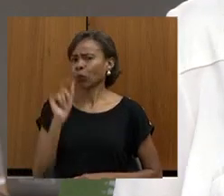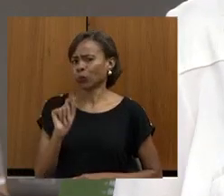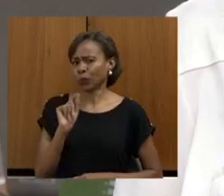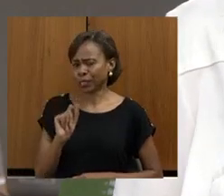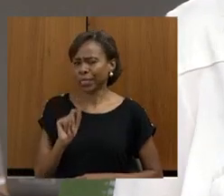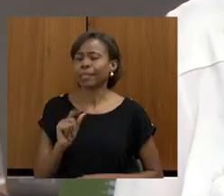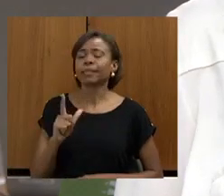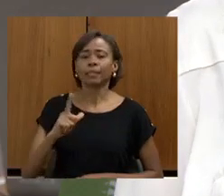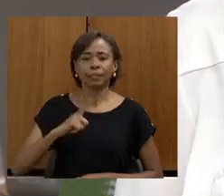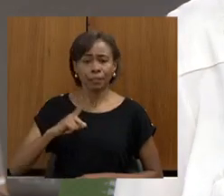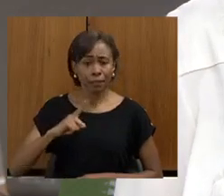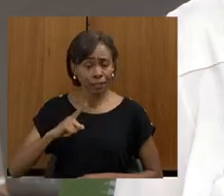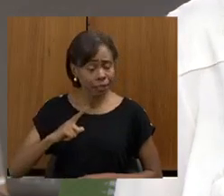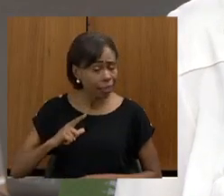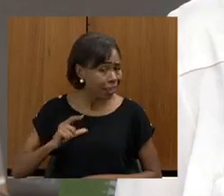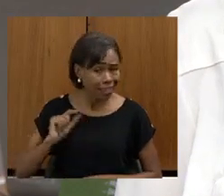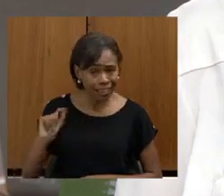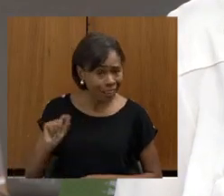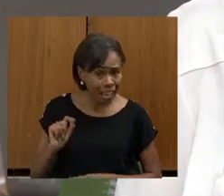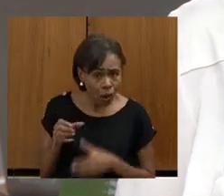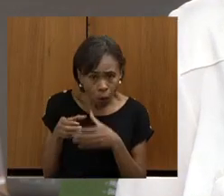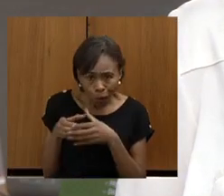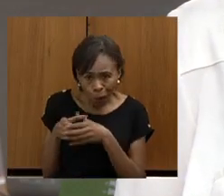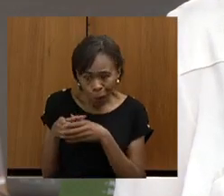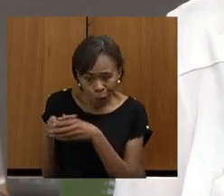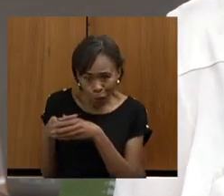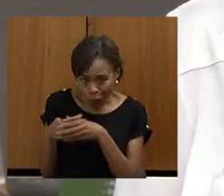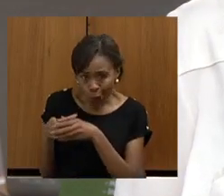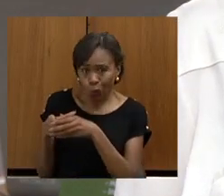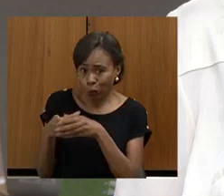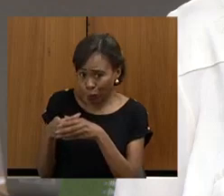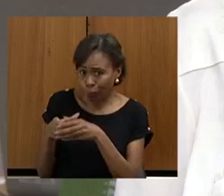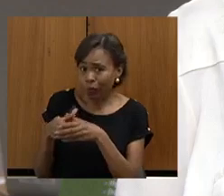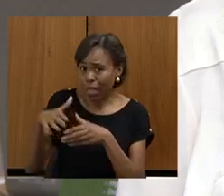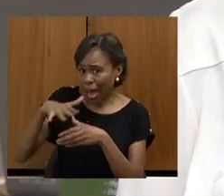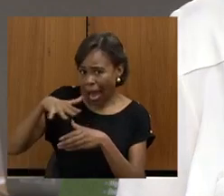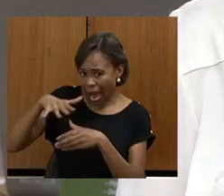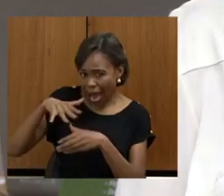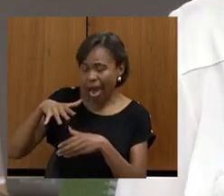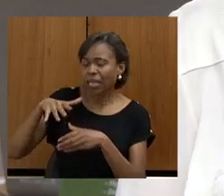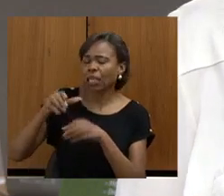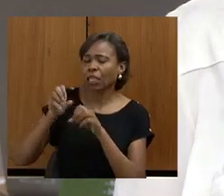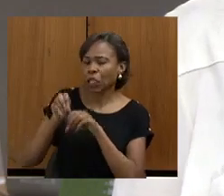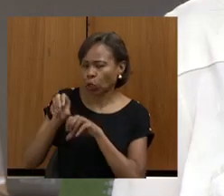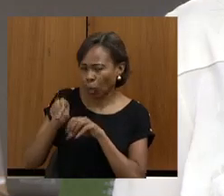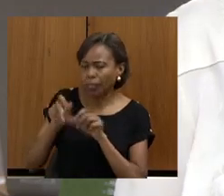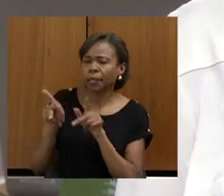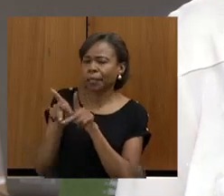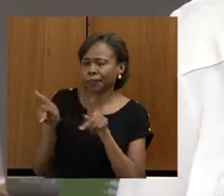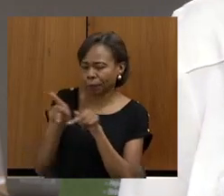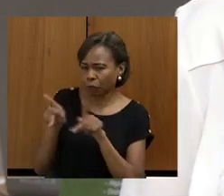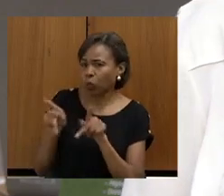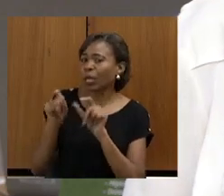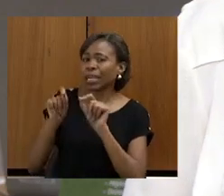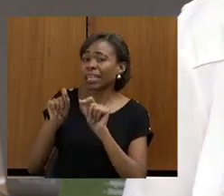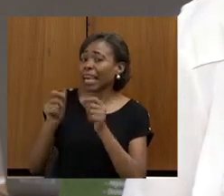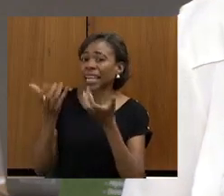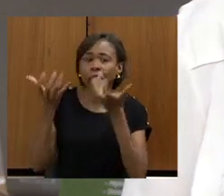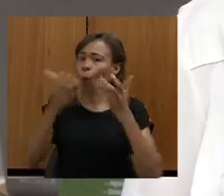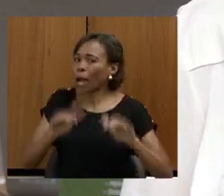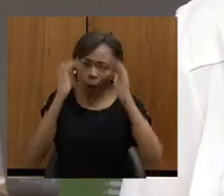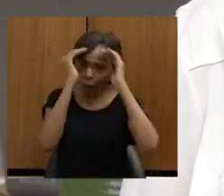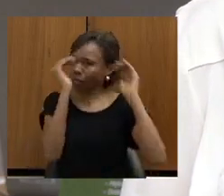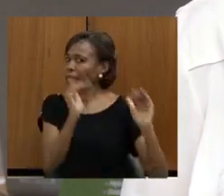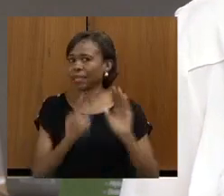existe a famosa panelinha dos educadores em educação que não querem cumprir o que a lei